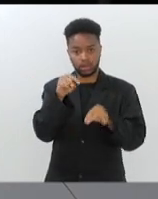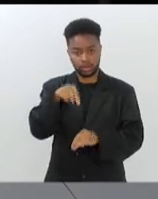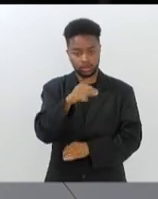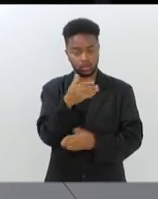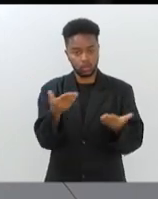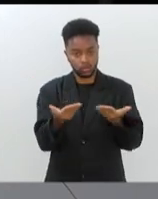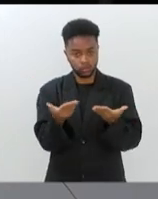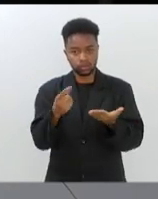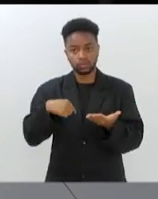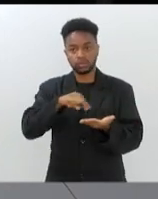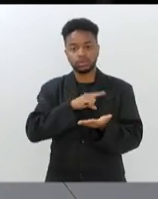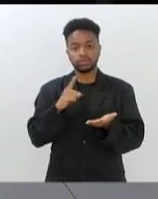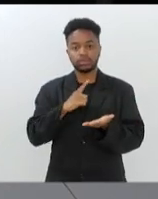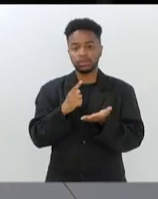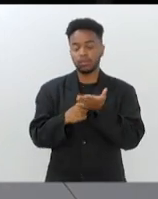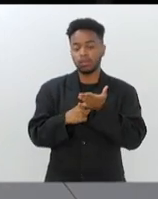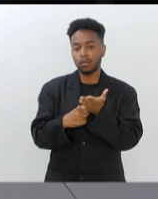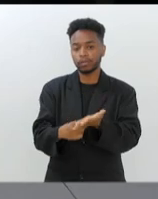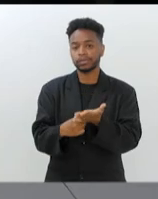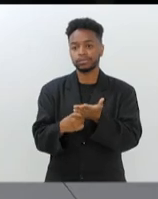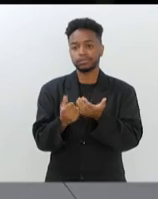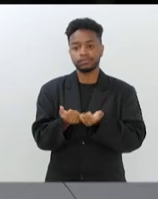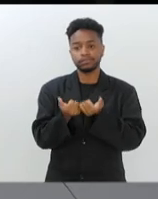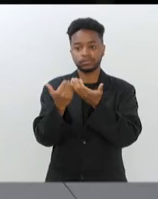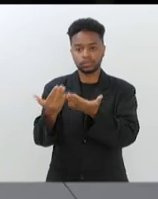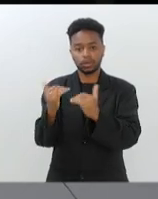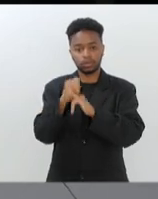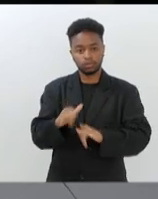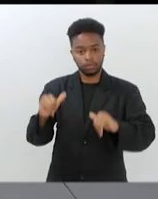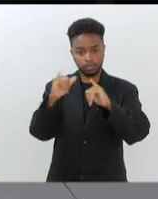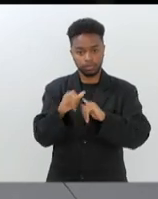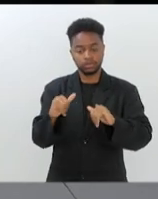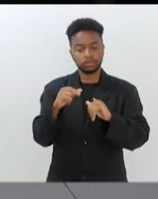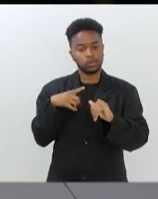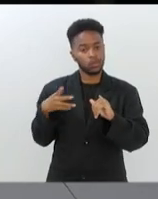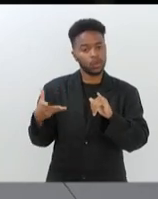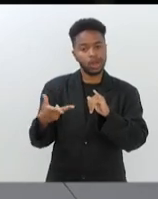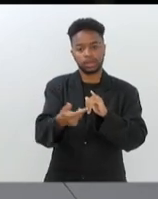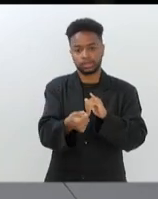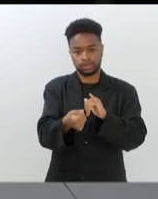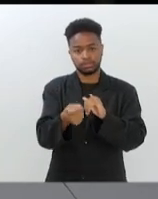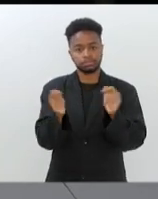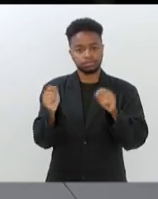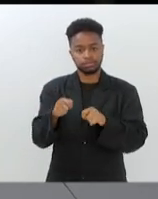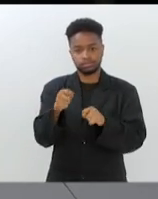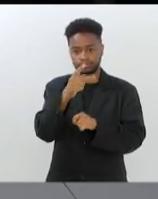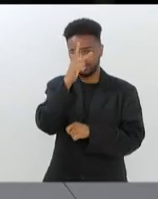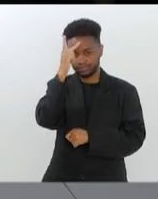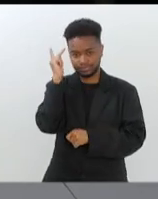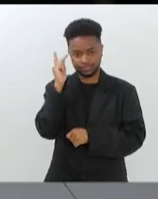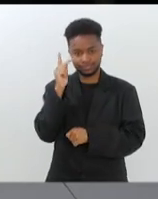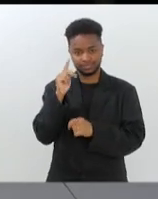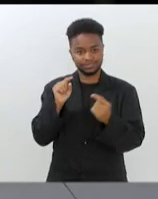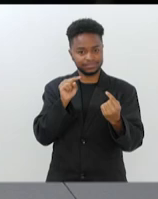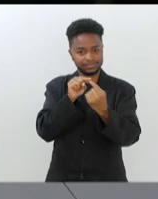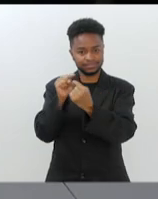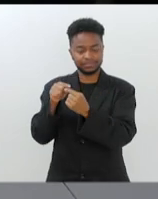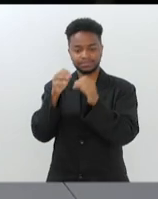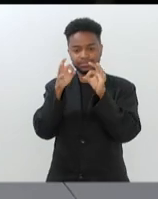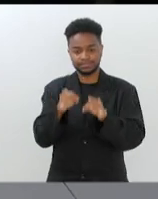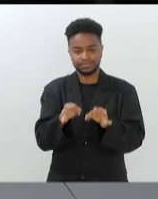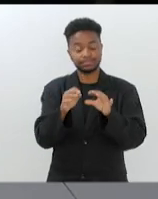compromisso de entregar as campanhas publicitárias com maior qualidade para que elas cumpram suas funções a título de